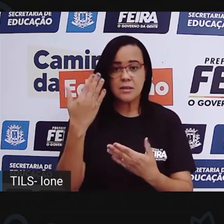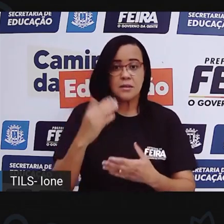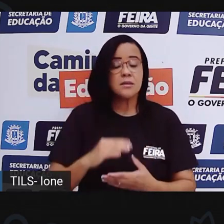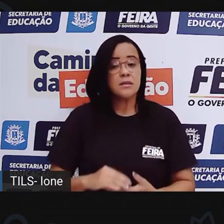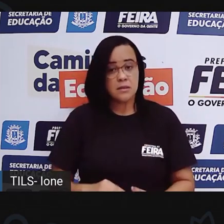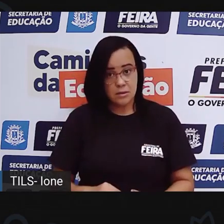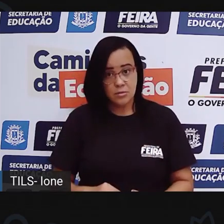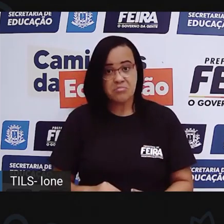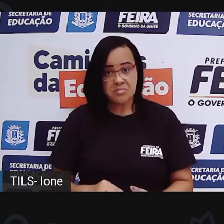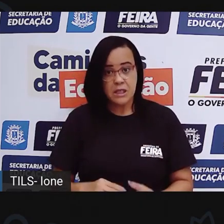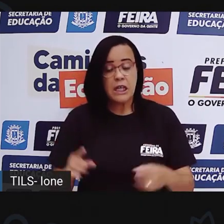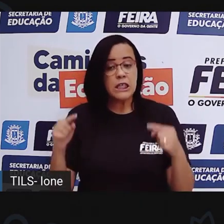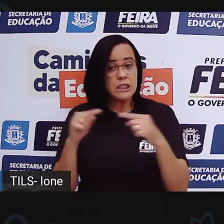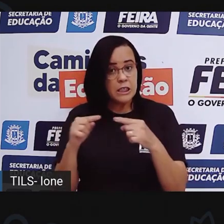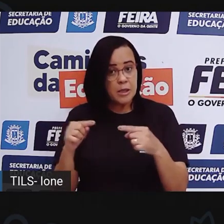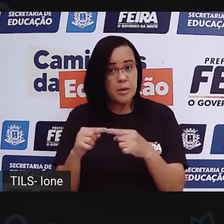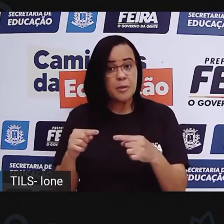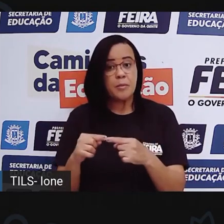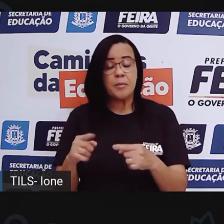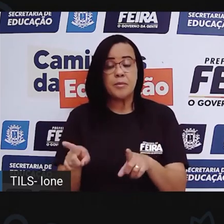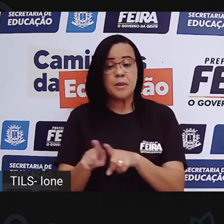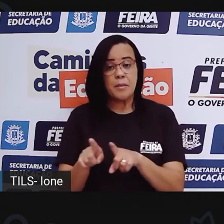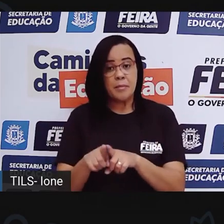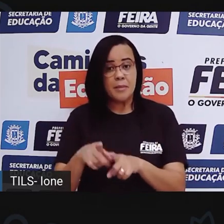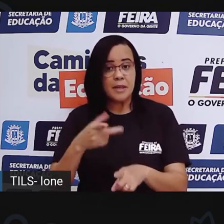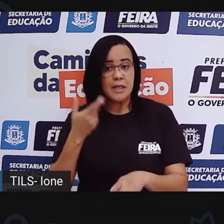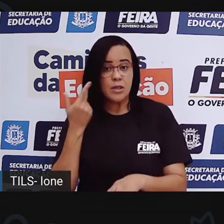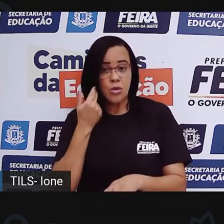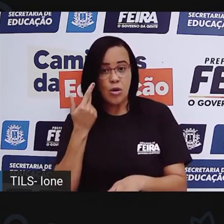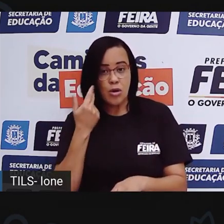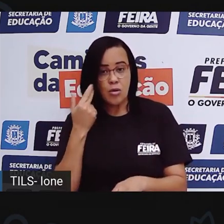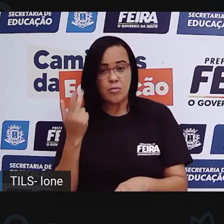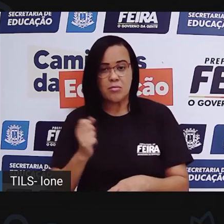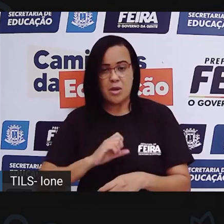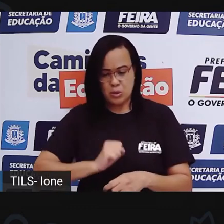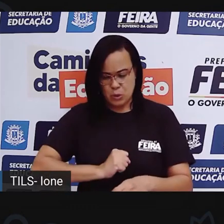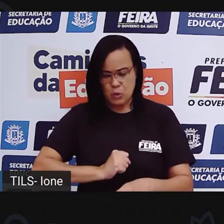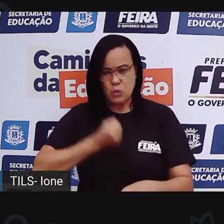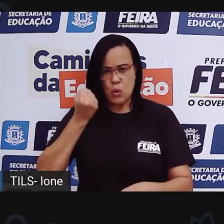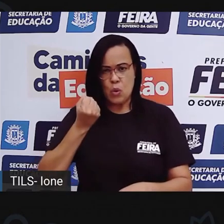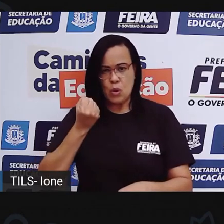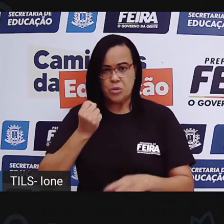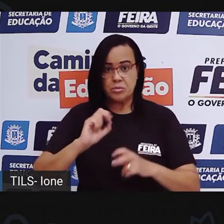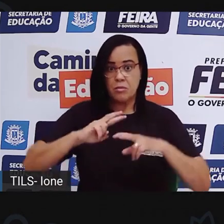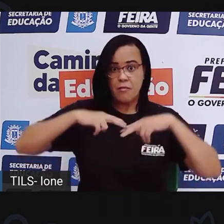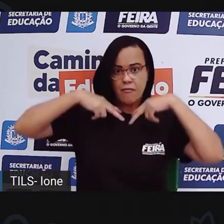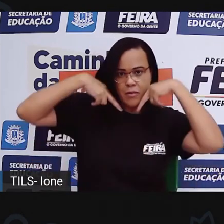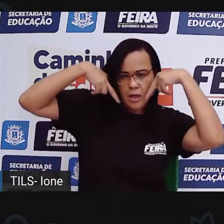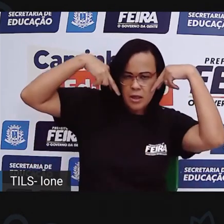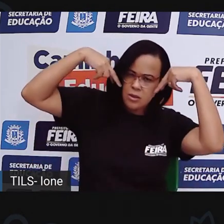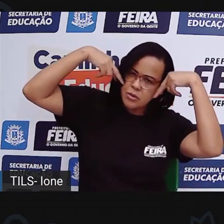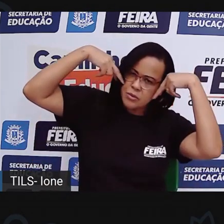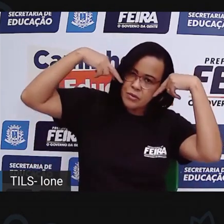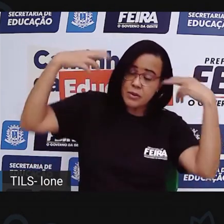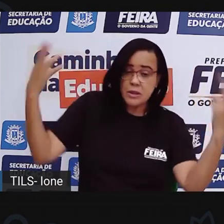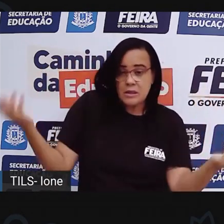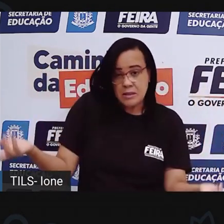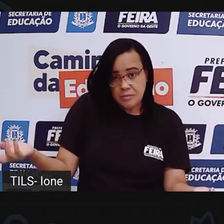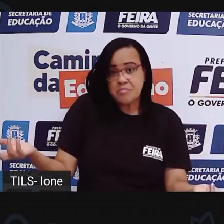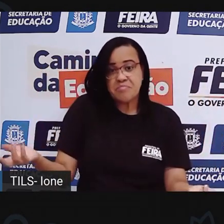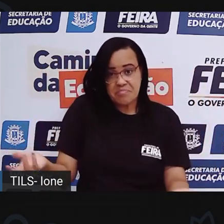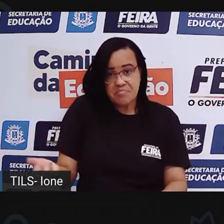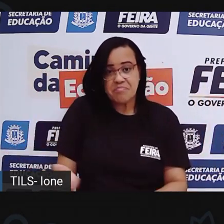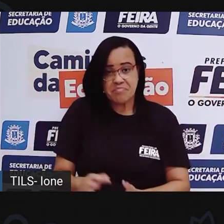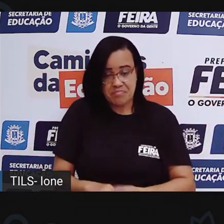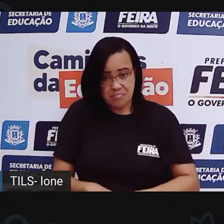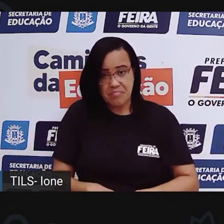sentir ódio, né? É normal a gente sentir vergonha. É normal a gente sentir frustração, né? A